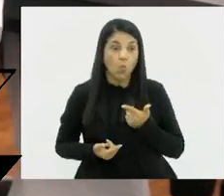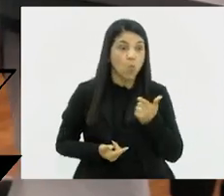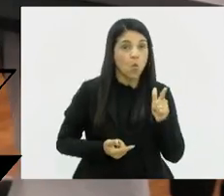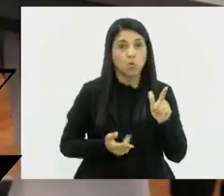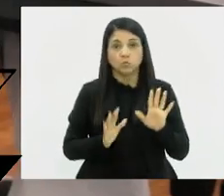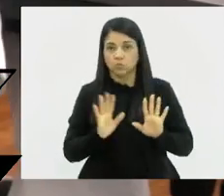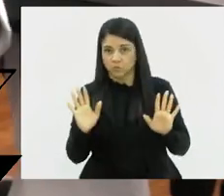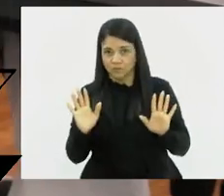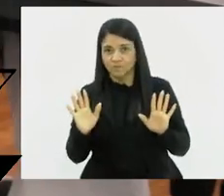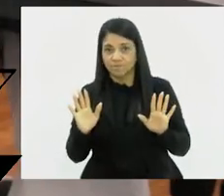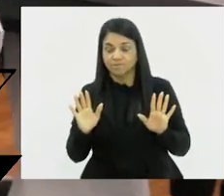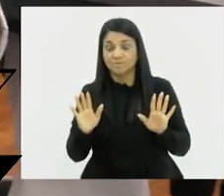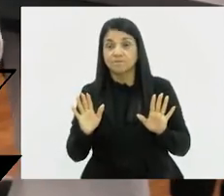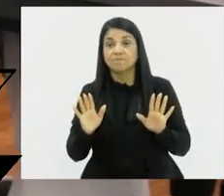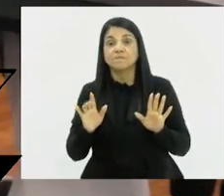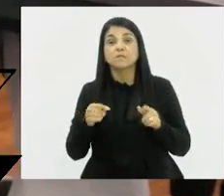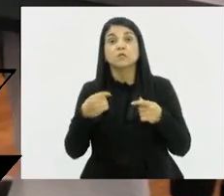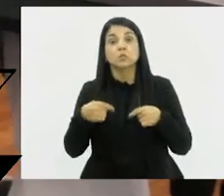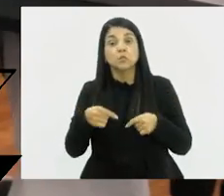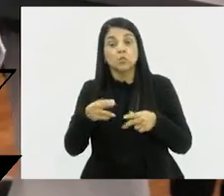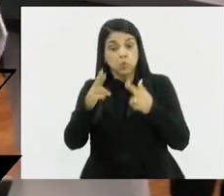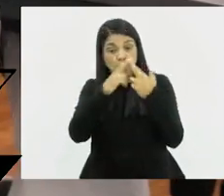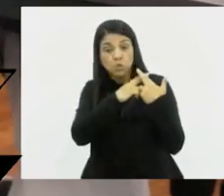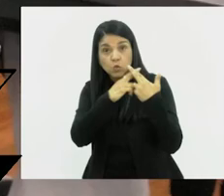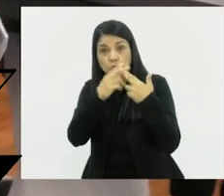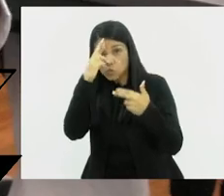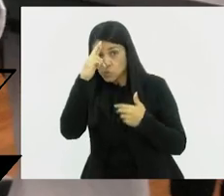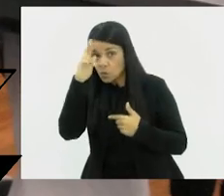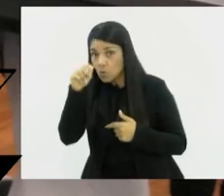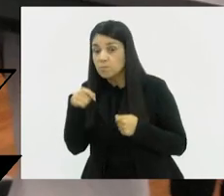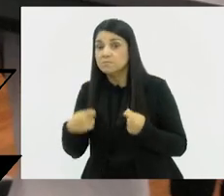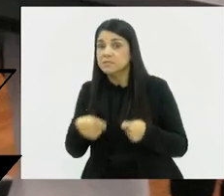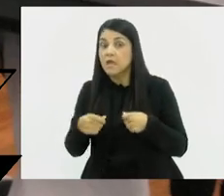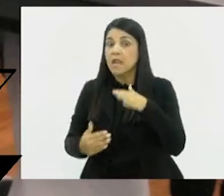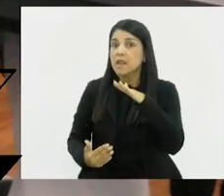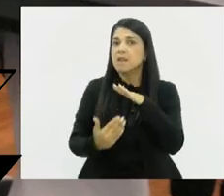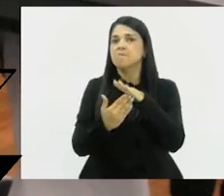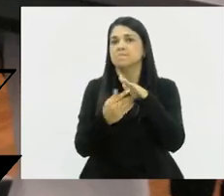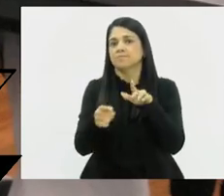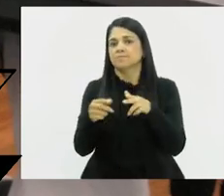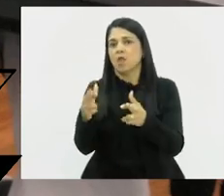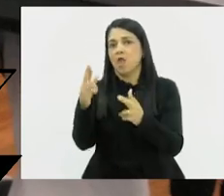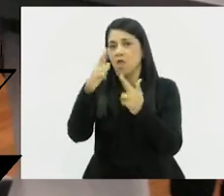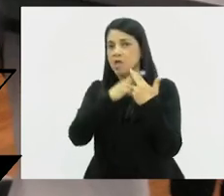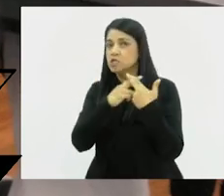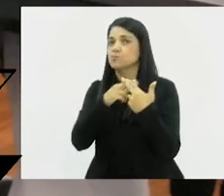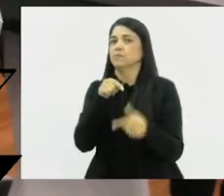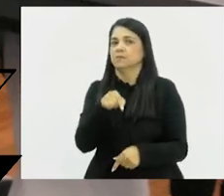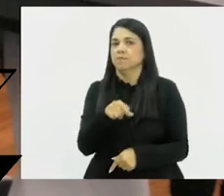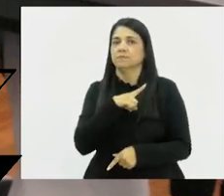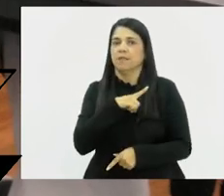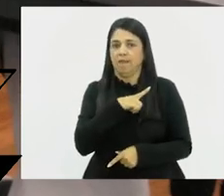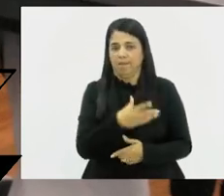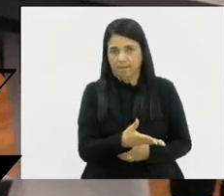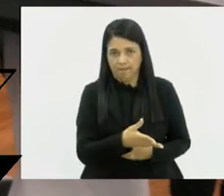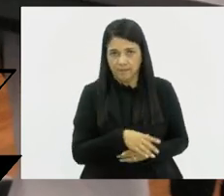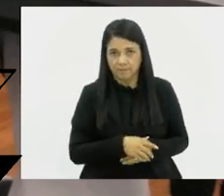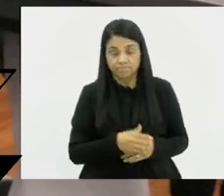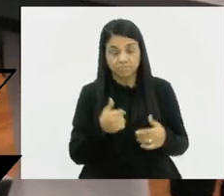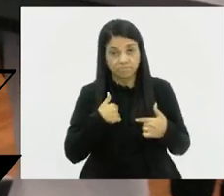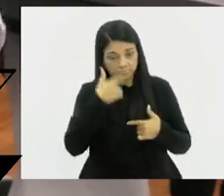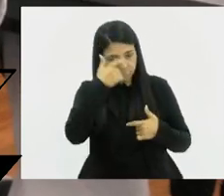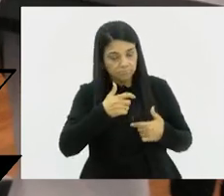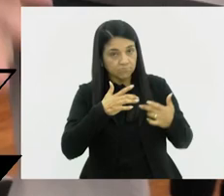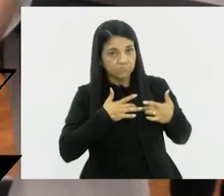seu dono tem que saber o limite disso e ele tem que se responsabilizar por isso. Eu estou aqui à